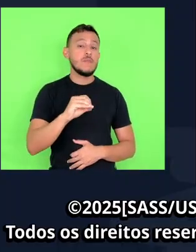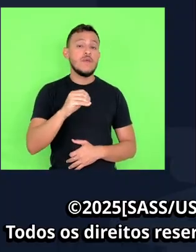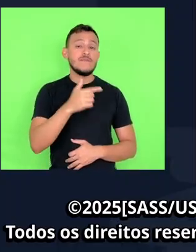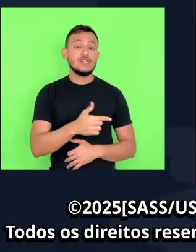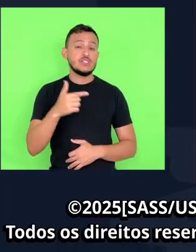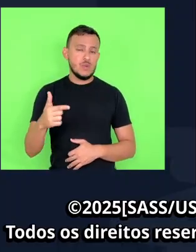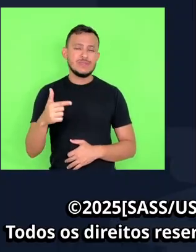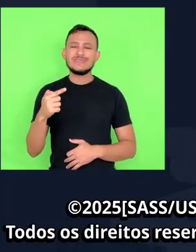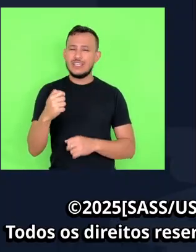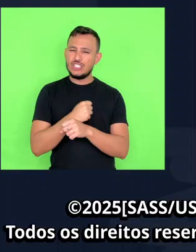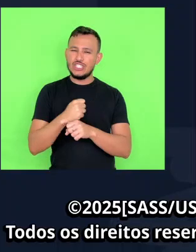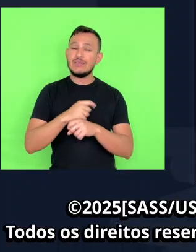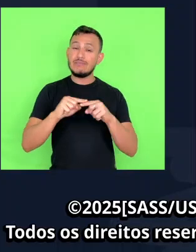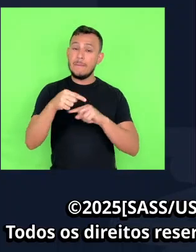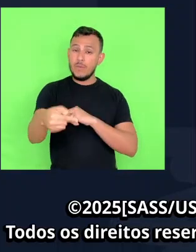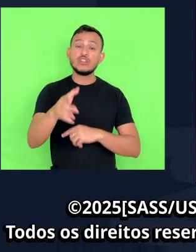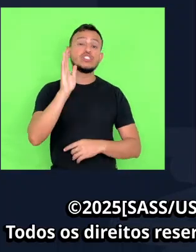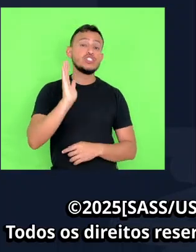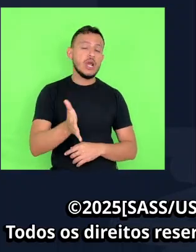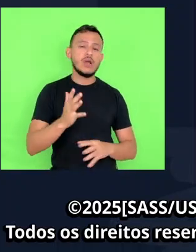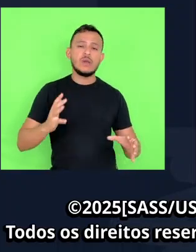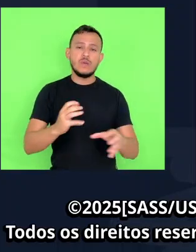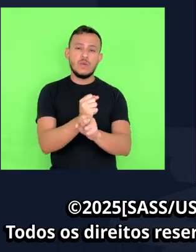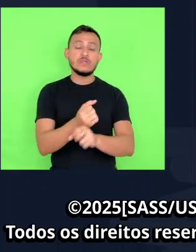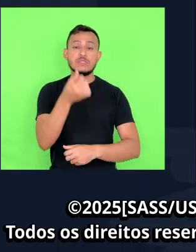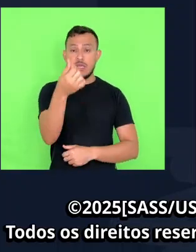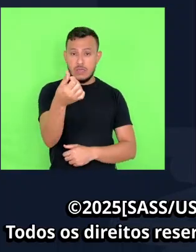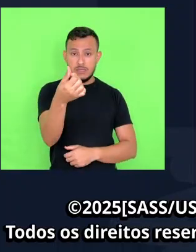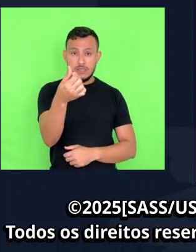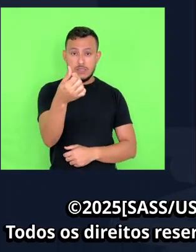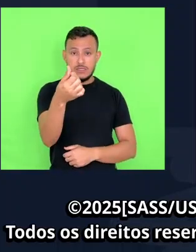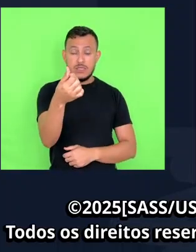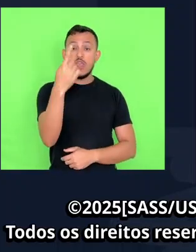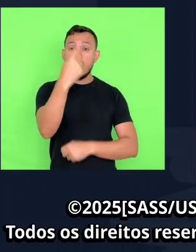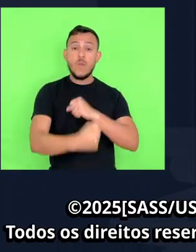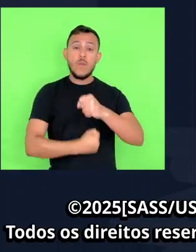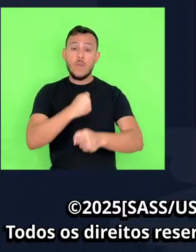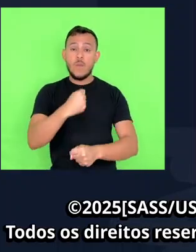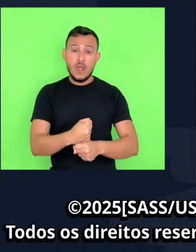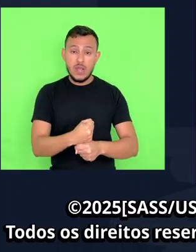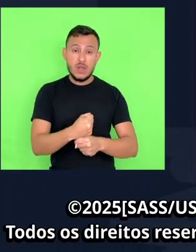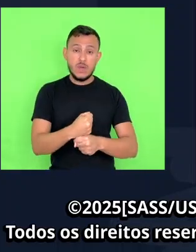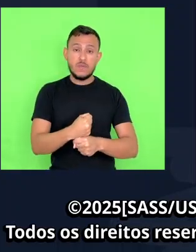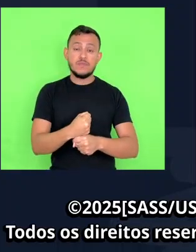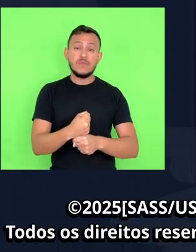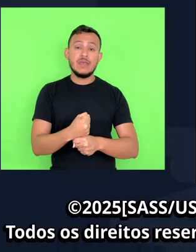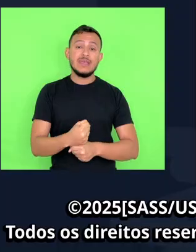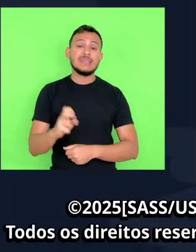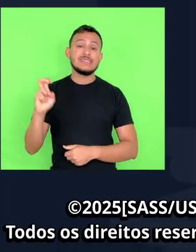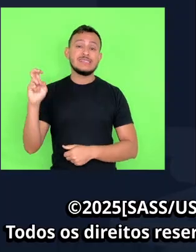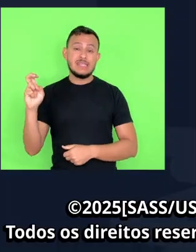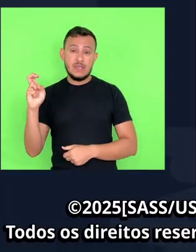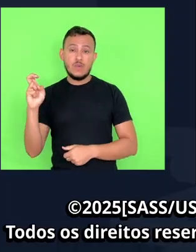2022, 7 anos depois, já eram 6, e em um ano passou de